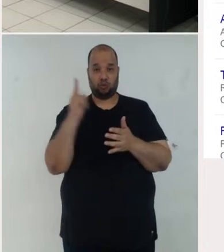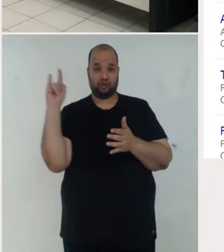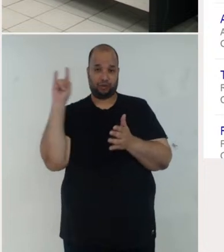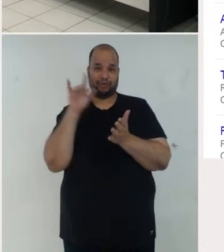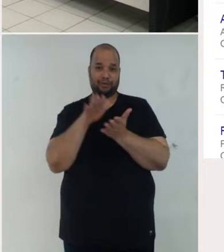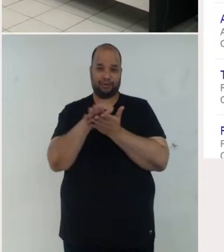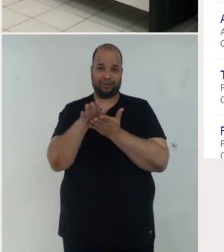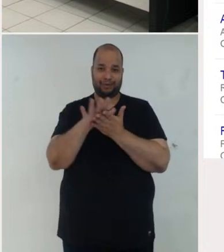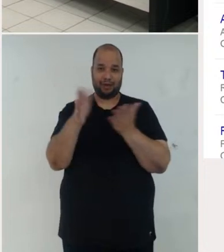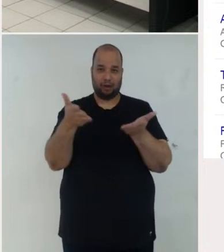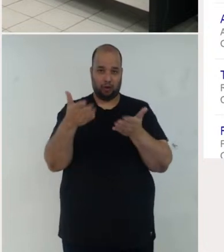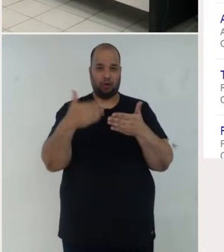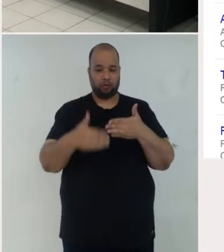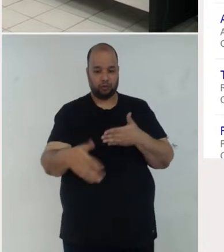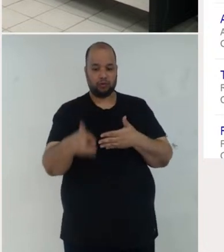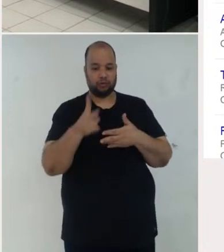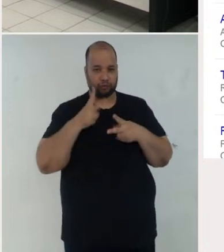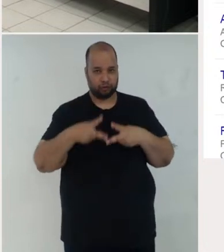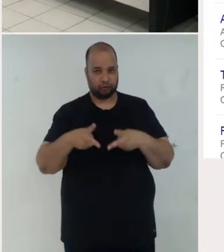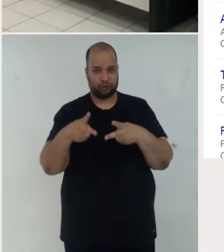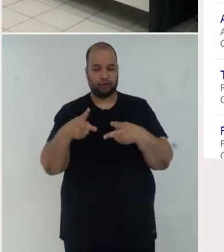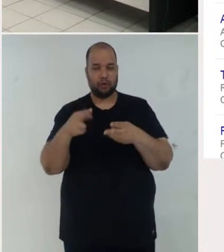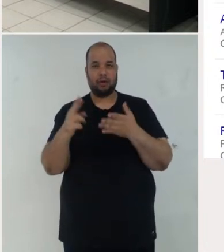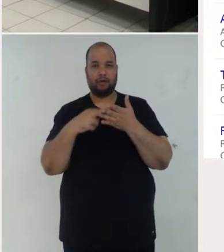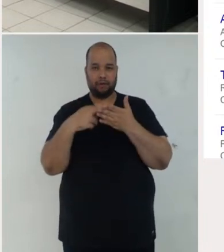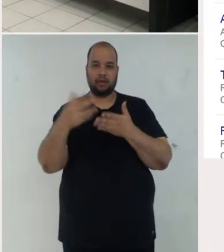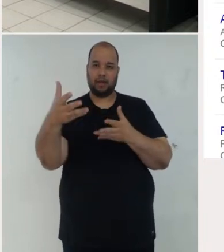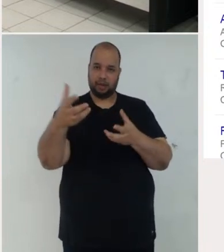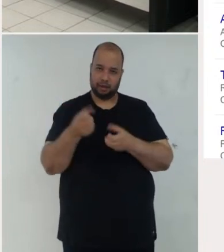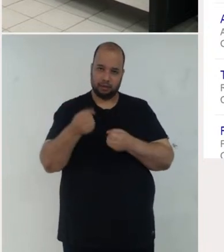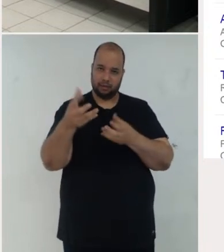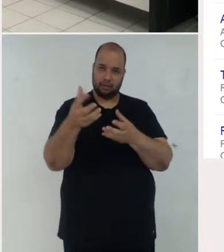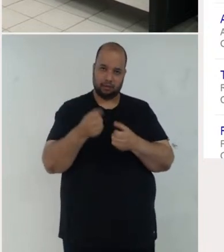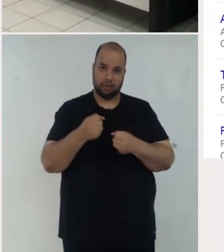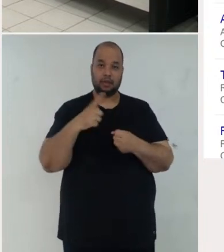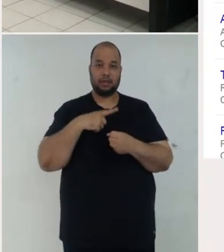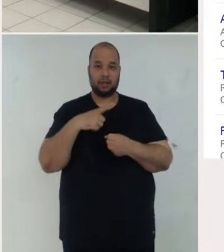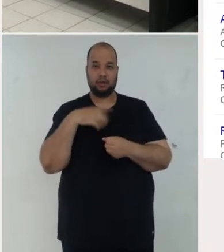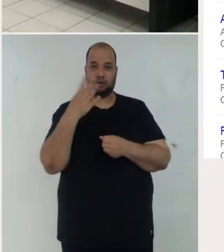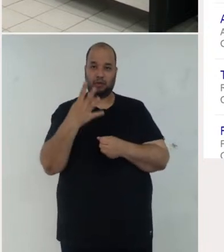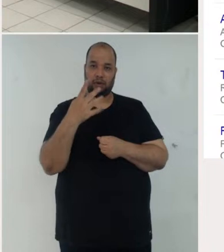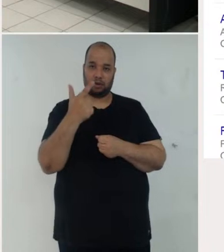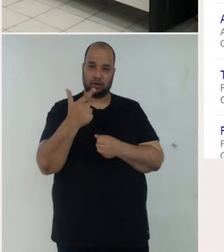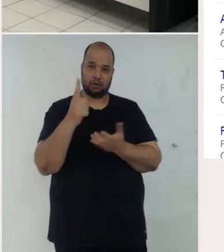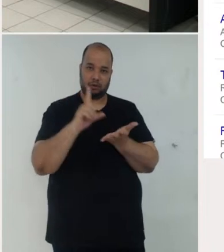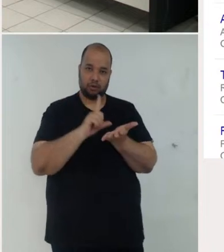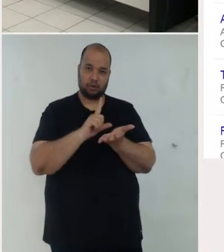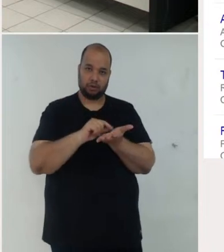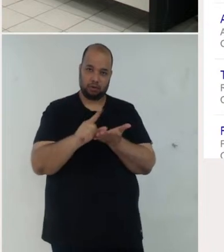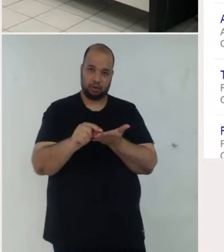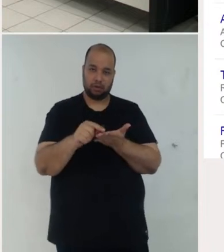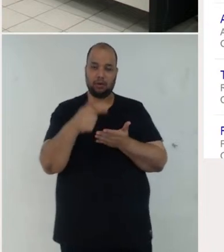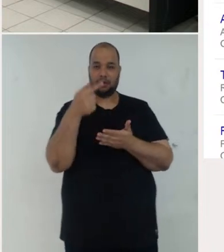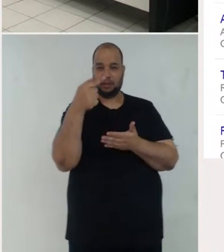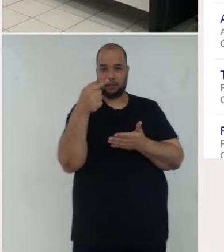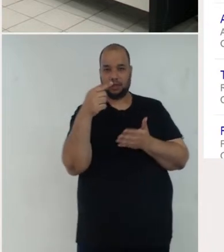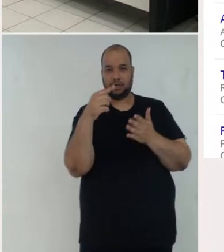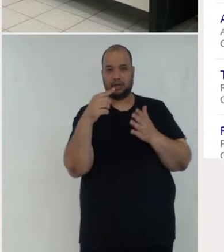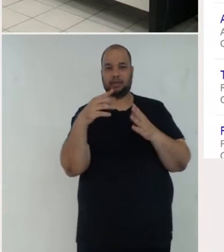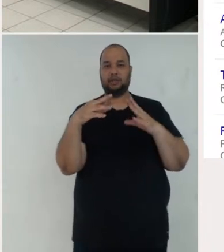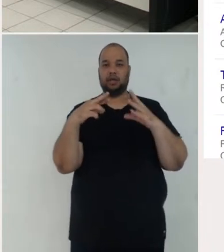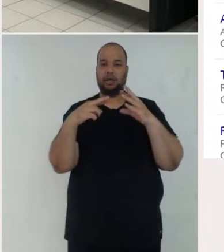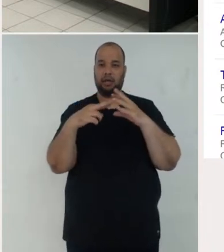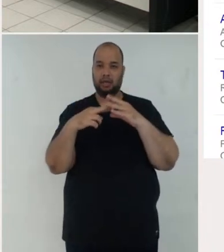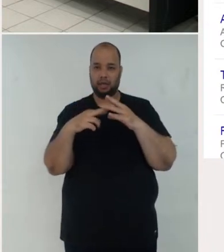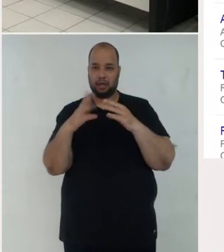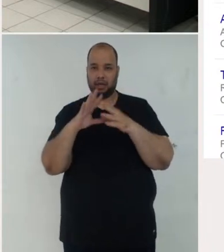número, edição do Fluxo Contínuo de 2023, nós tivemos 42 artigos, 7 resenhas de livros